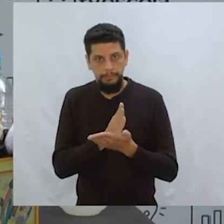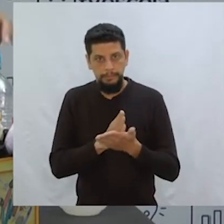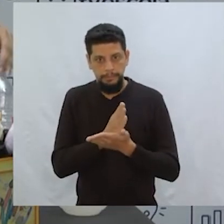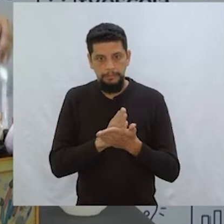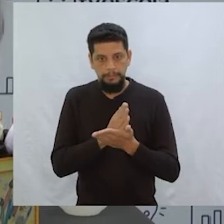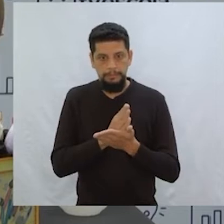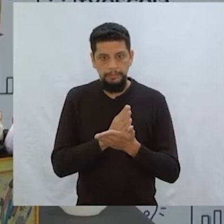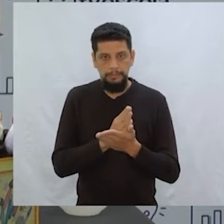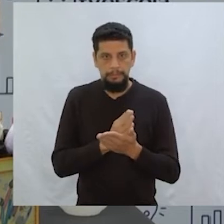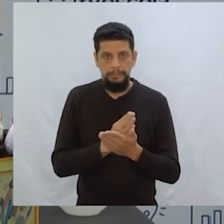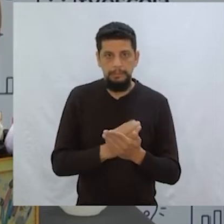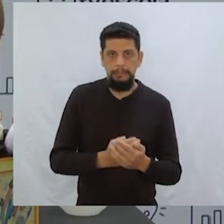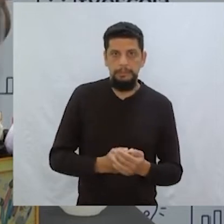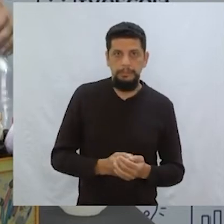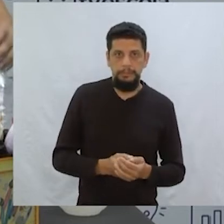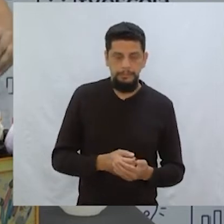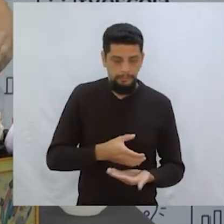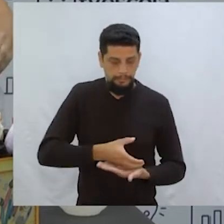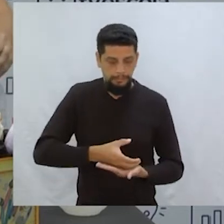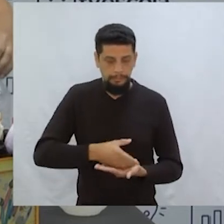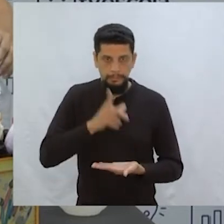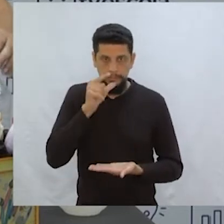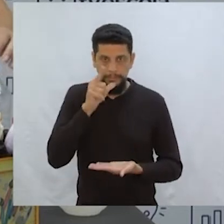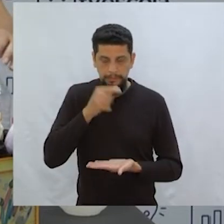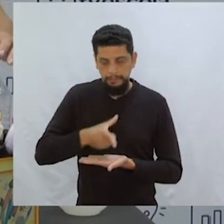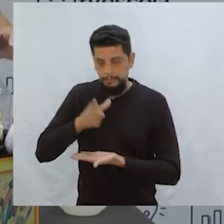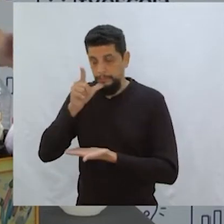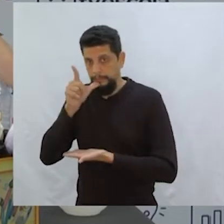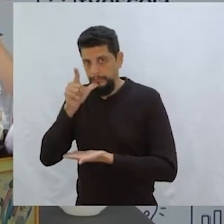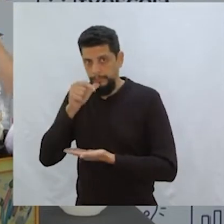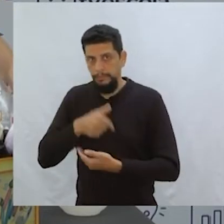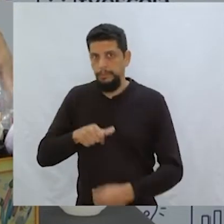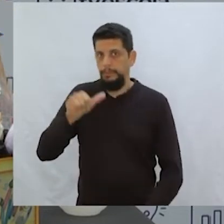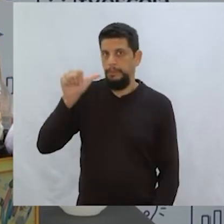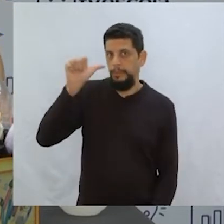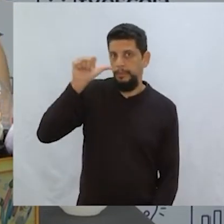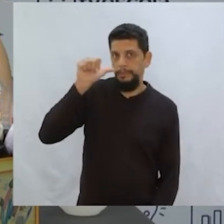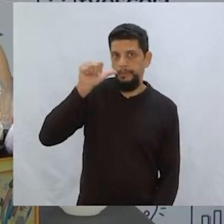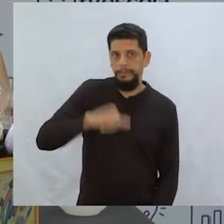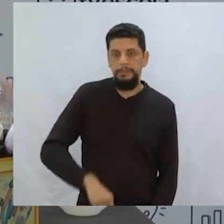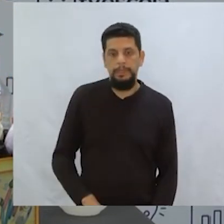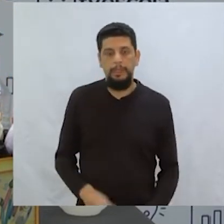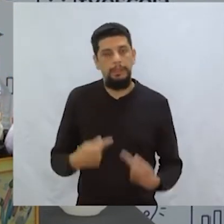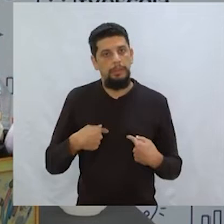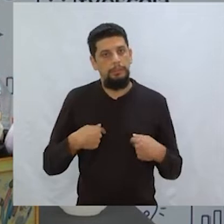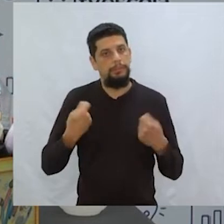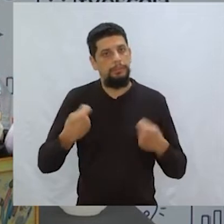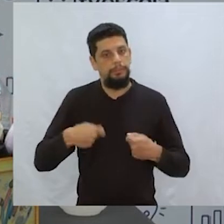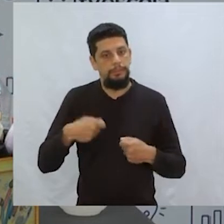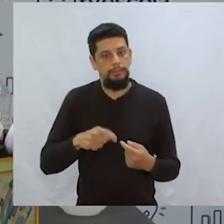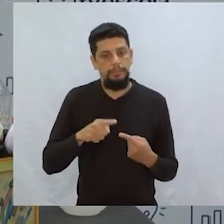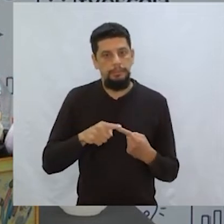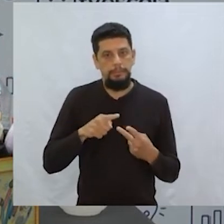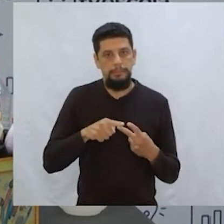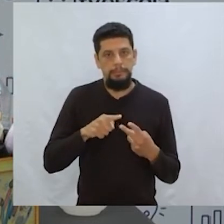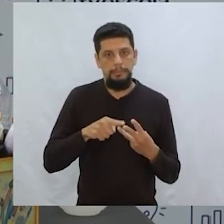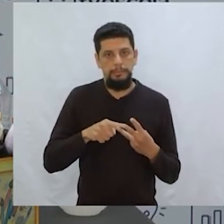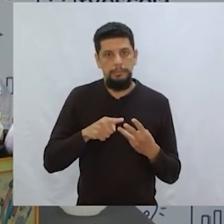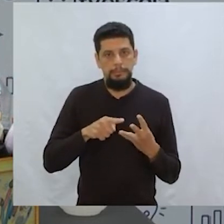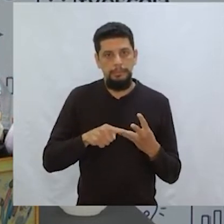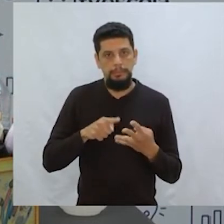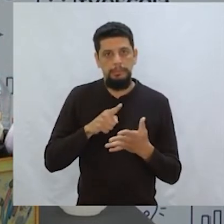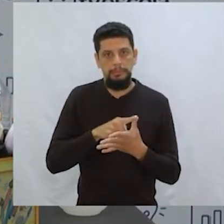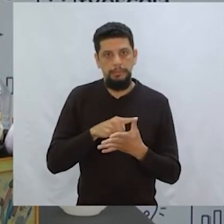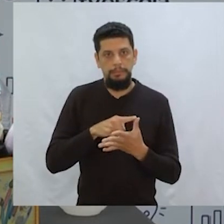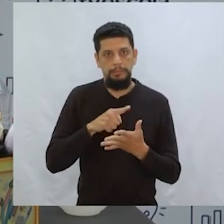dividir os 2 litros de água para beber durante o dia, eu vou precisar então de